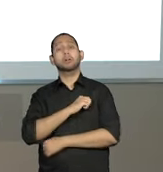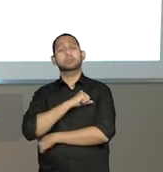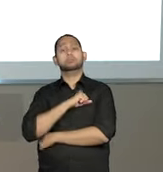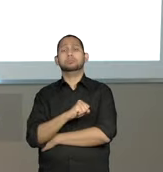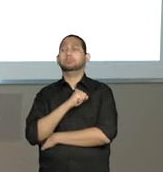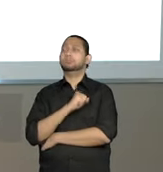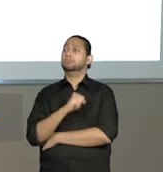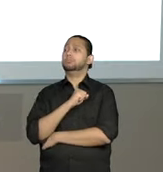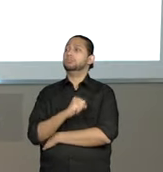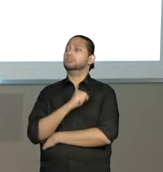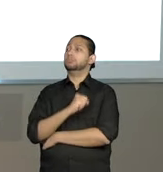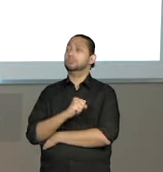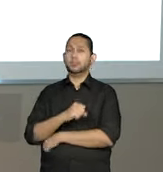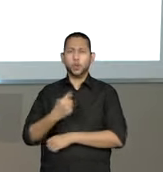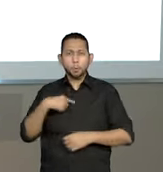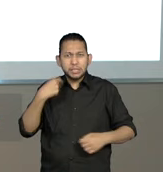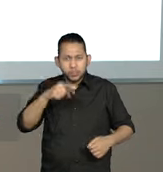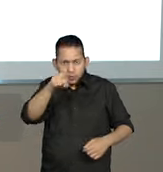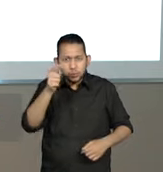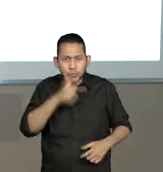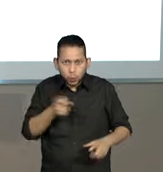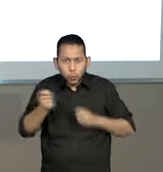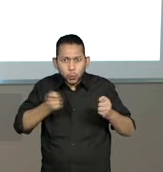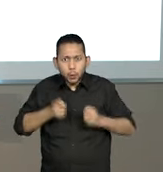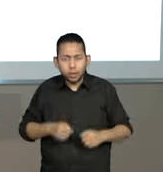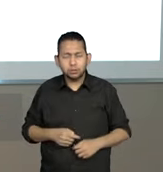preciso pensar, não, bata coração.